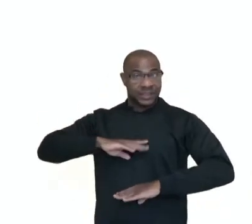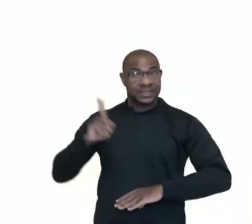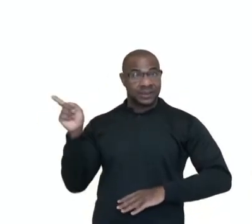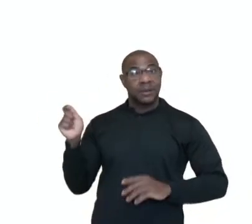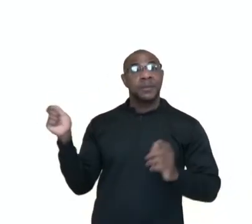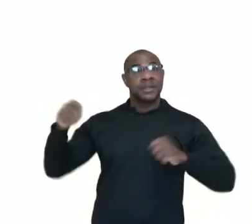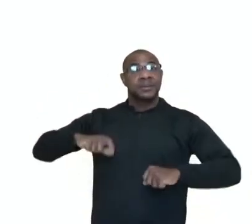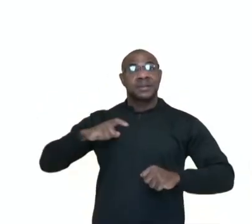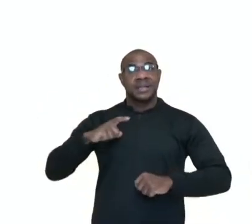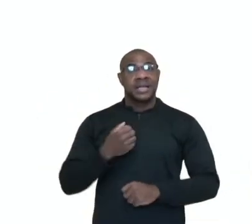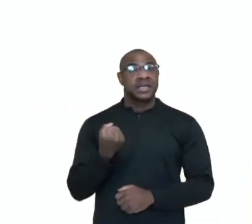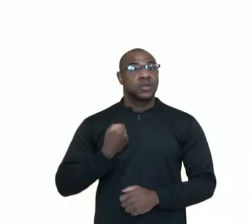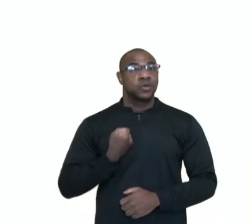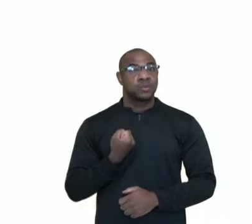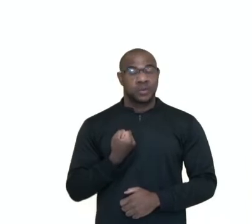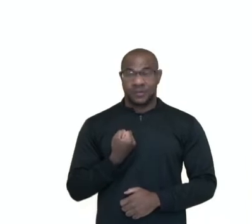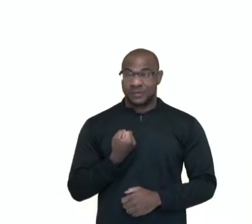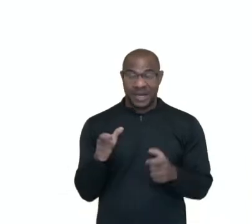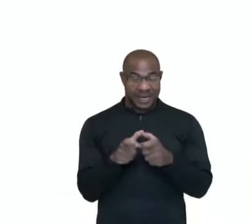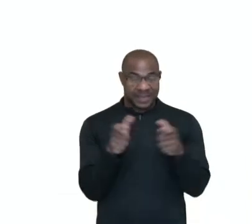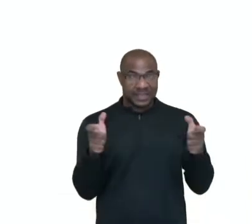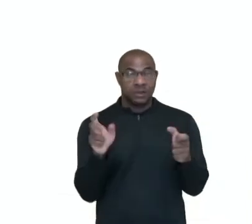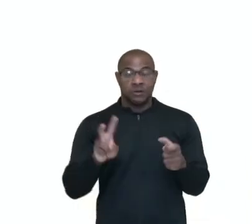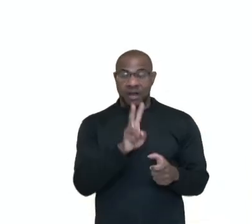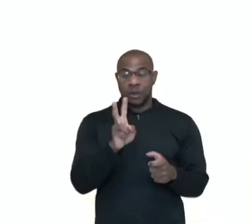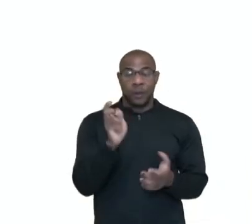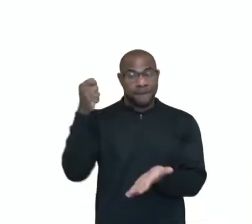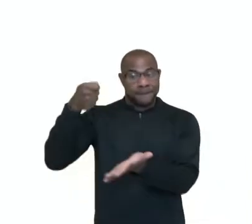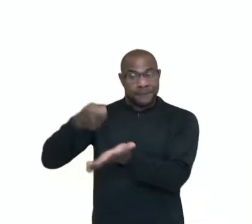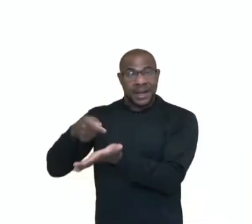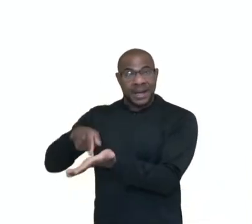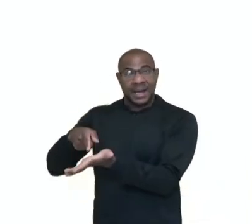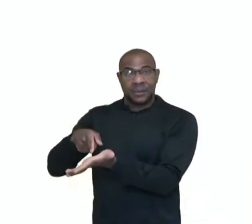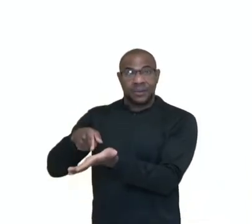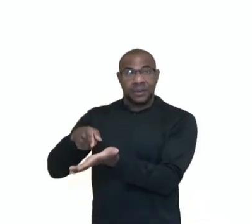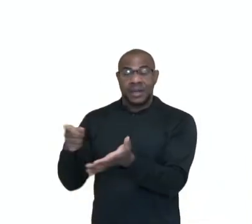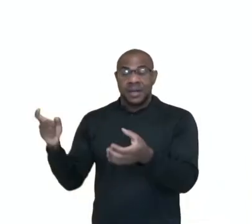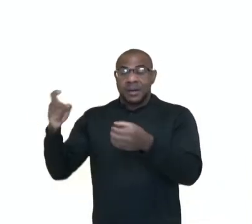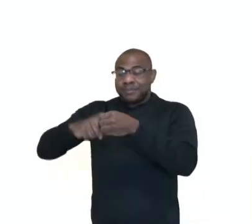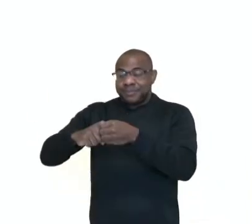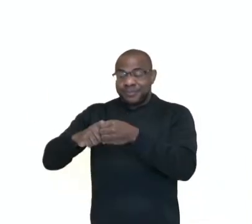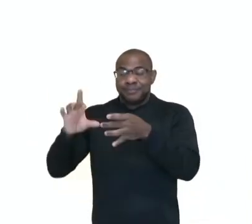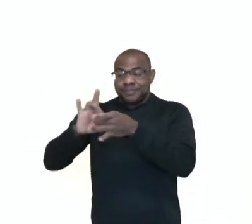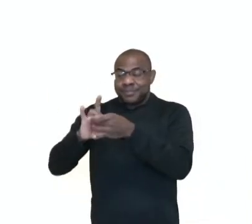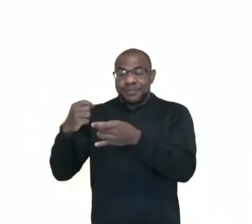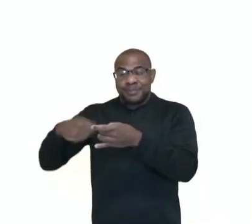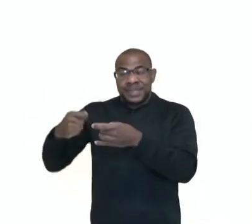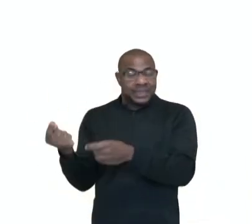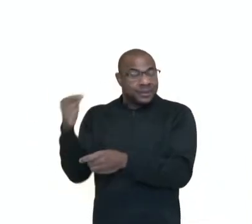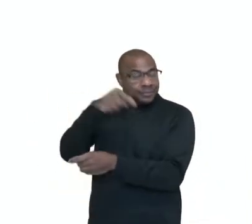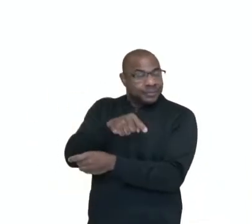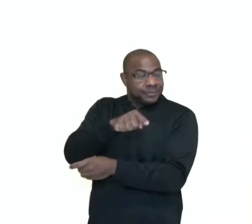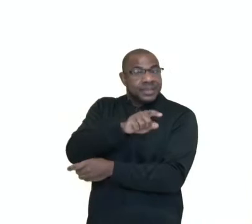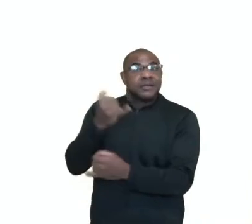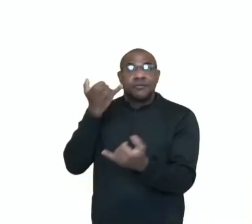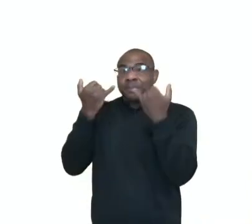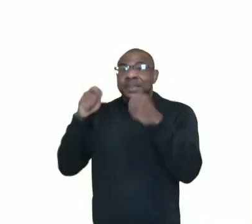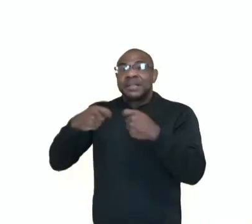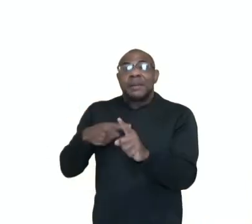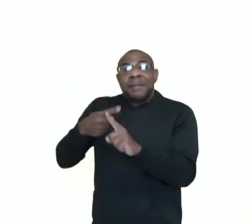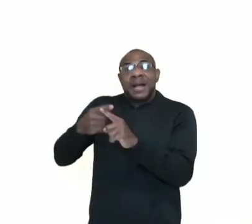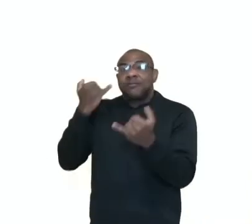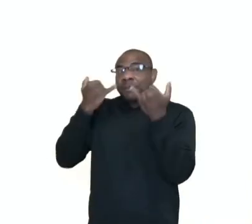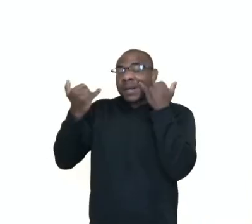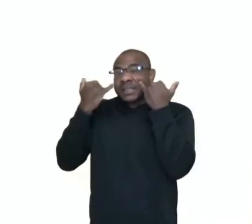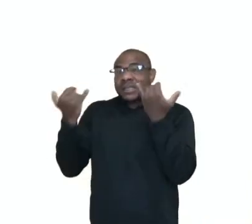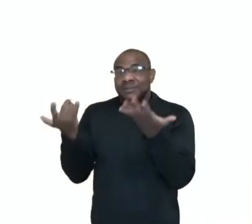grandeza, valor a ser pago, é uma variável dependente, porque eu preciso de mais uma informação para